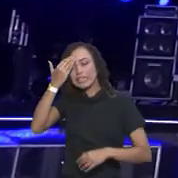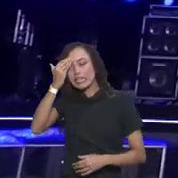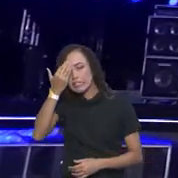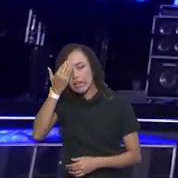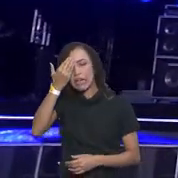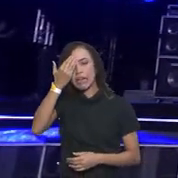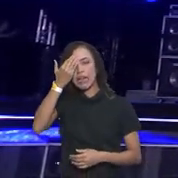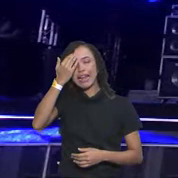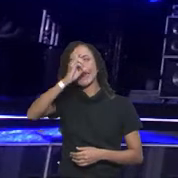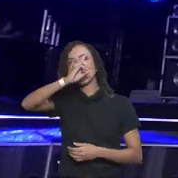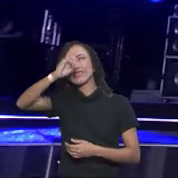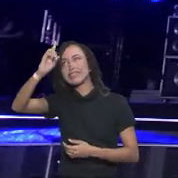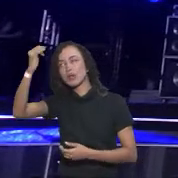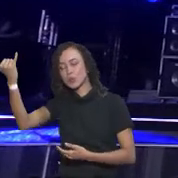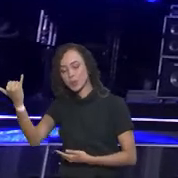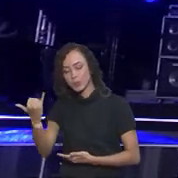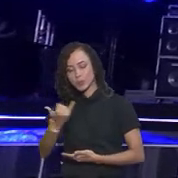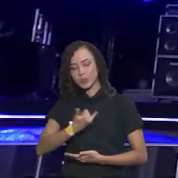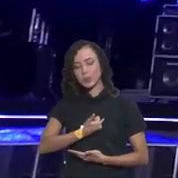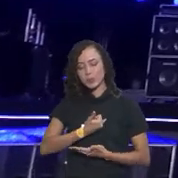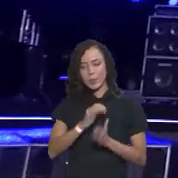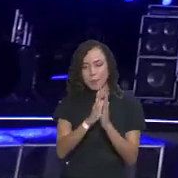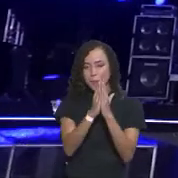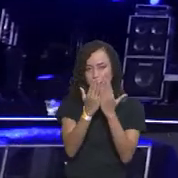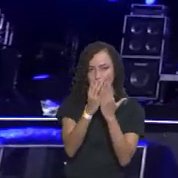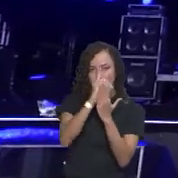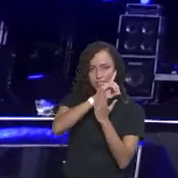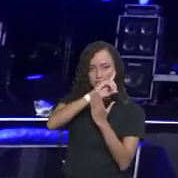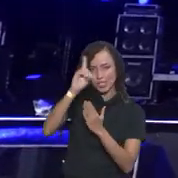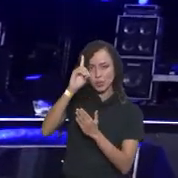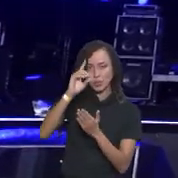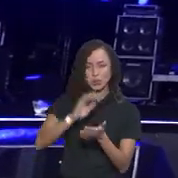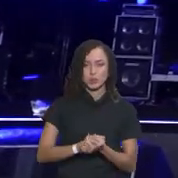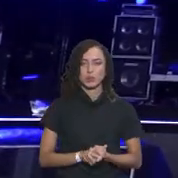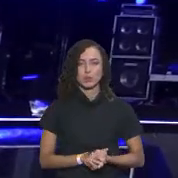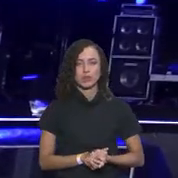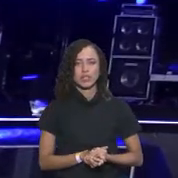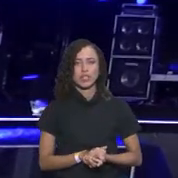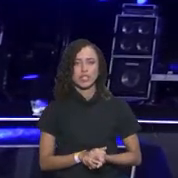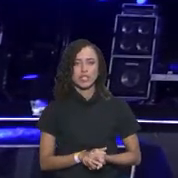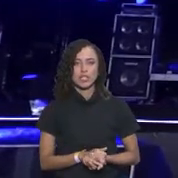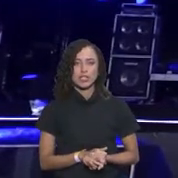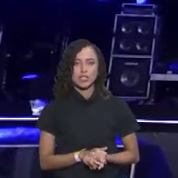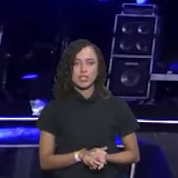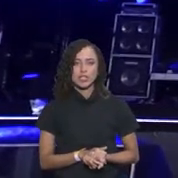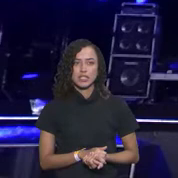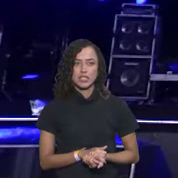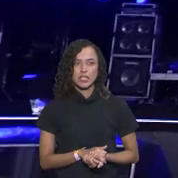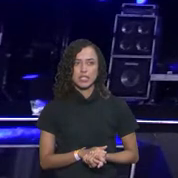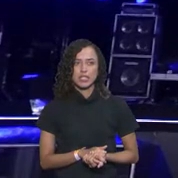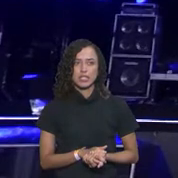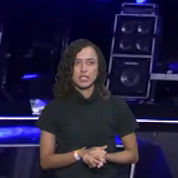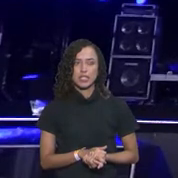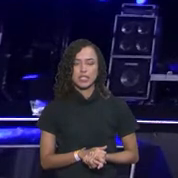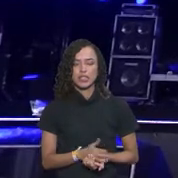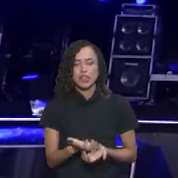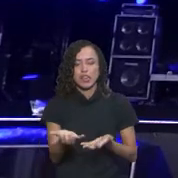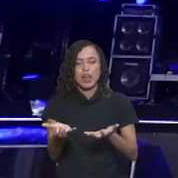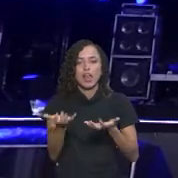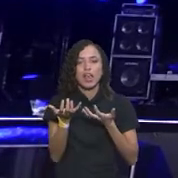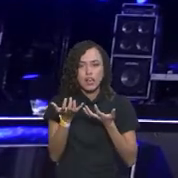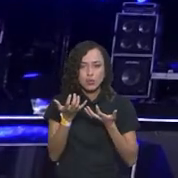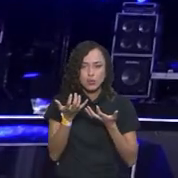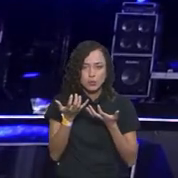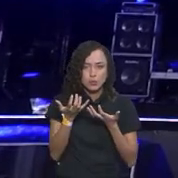a Sublime maravilhosa palavra de Deus eu quero deixar aqui a minha